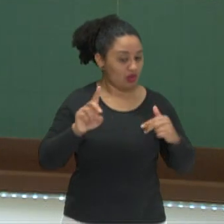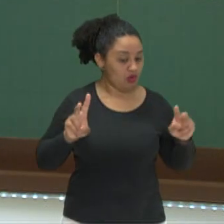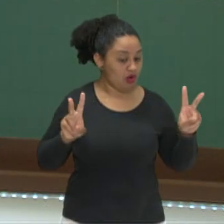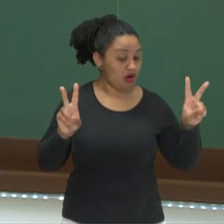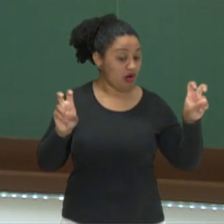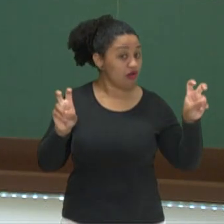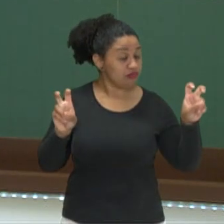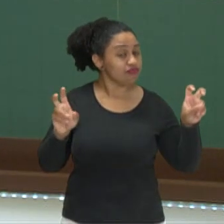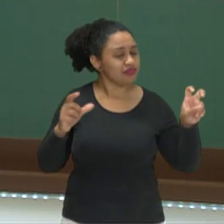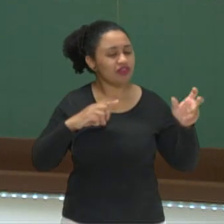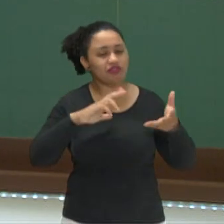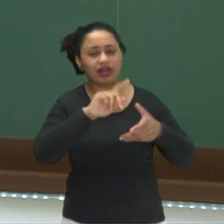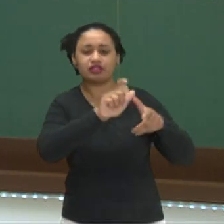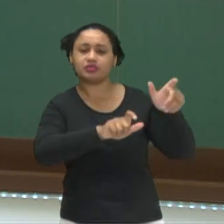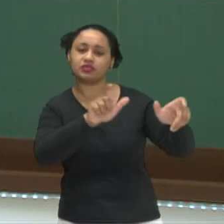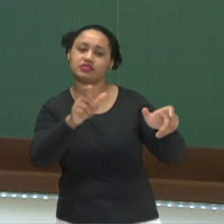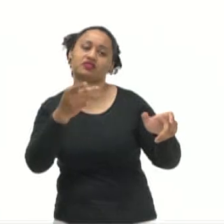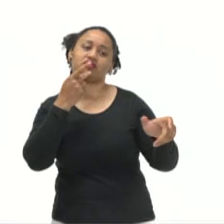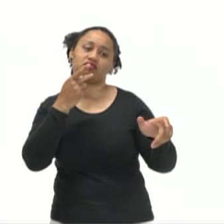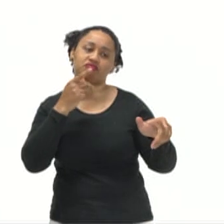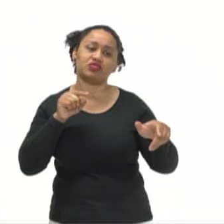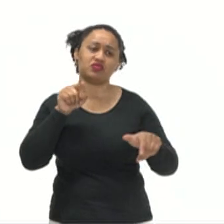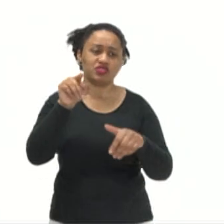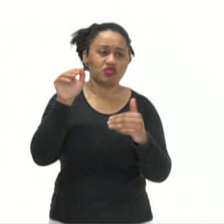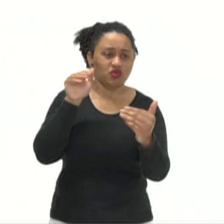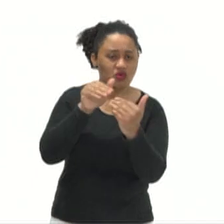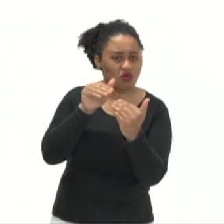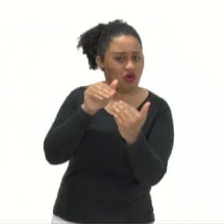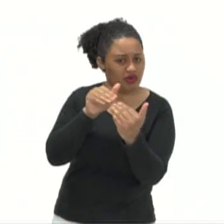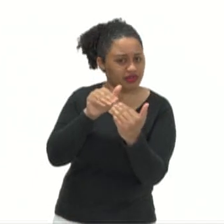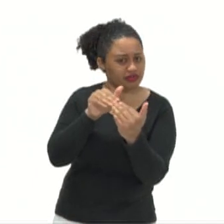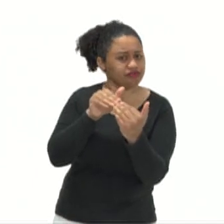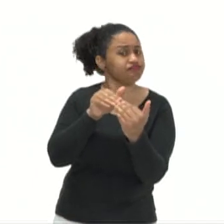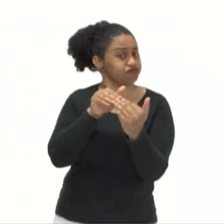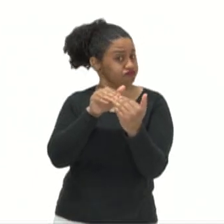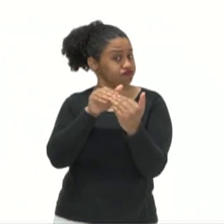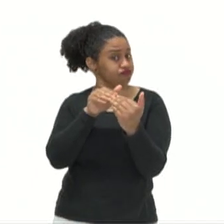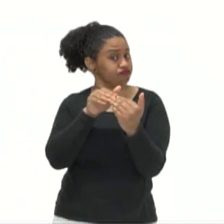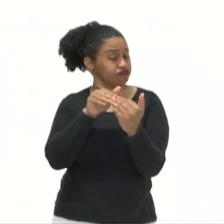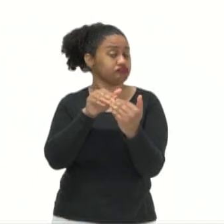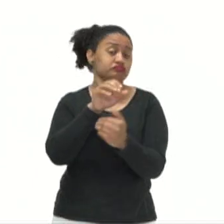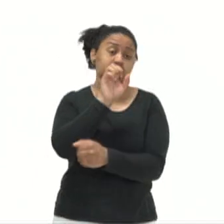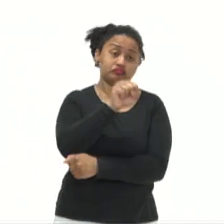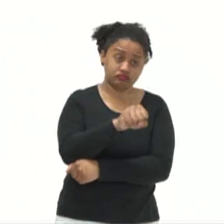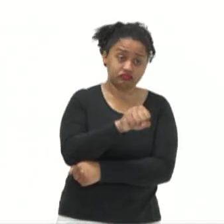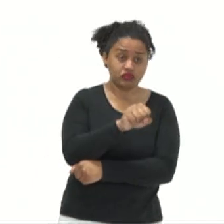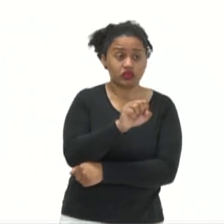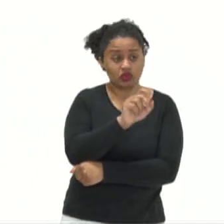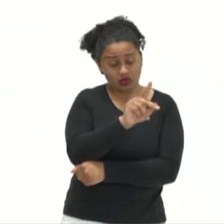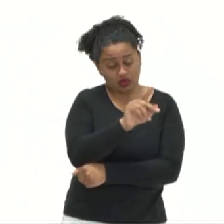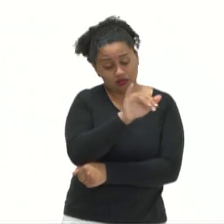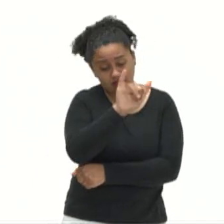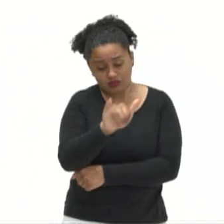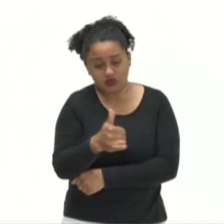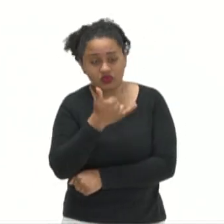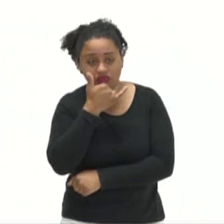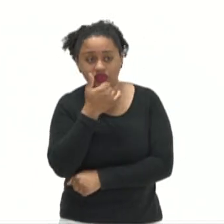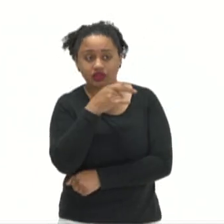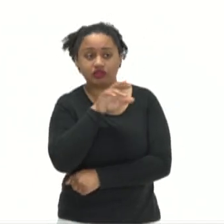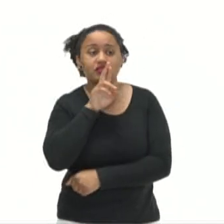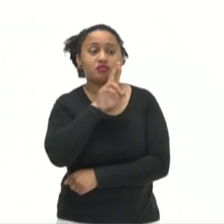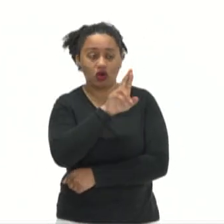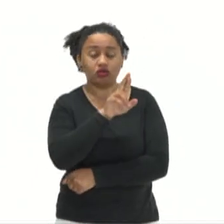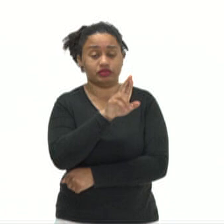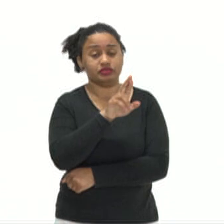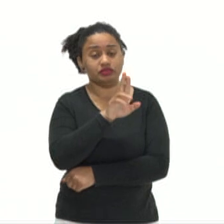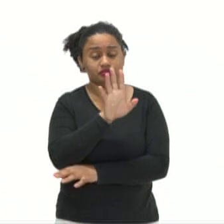Tem muita gente que fala isso. Você concorda com essa afirmação? Se sim, ok, justifica aí,